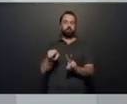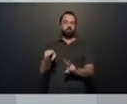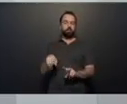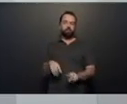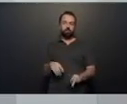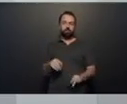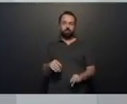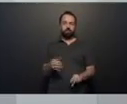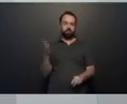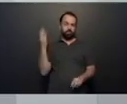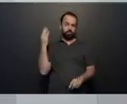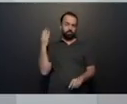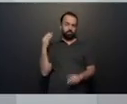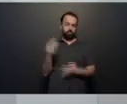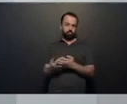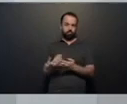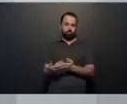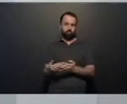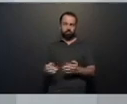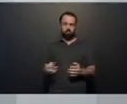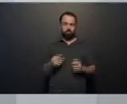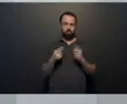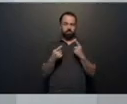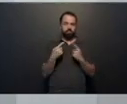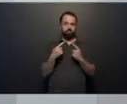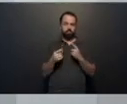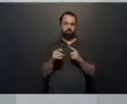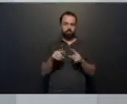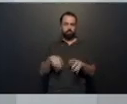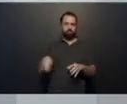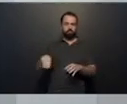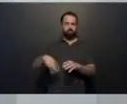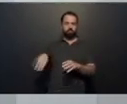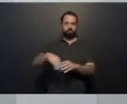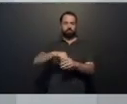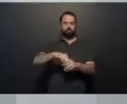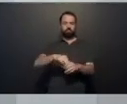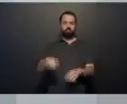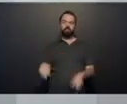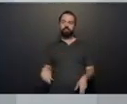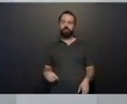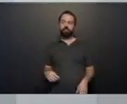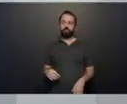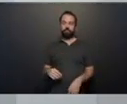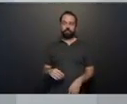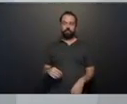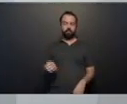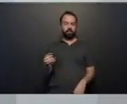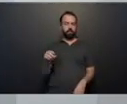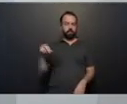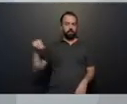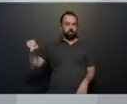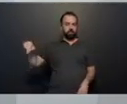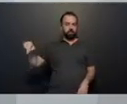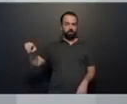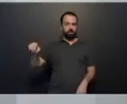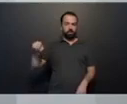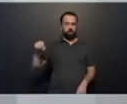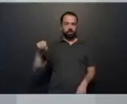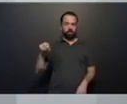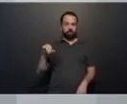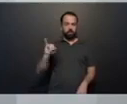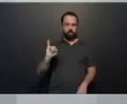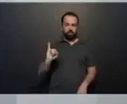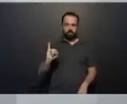Na aula anterior, conversamos um pouco a respeito dos conjuntos numéricos. Nós temos o conjunto dos números naturais, dos